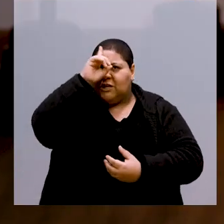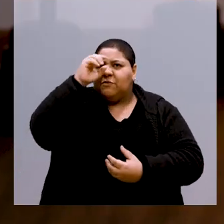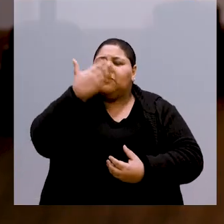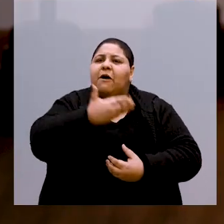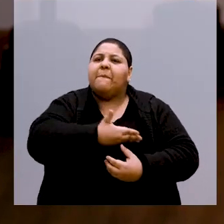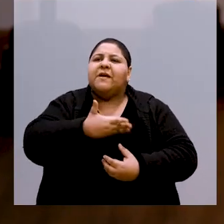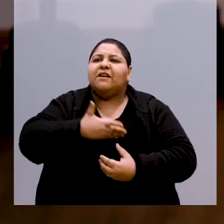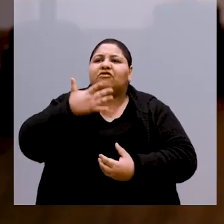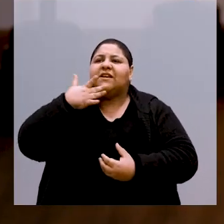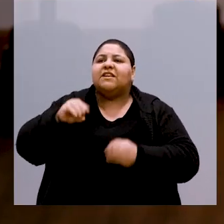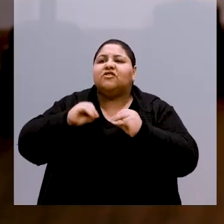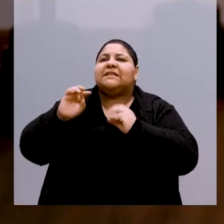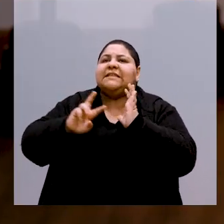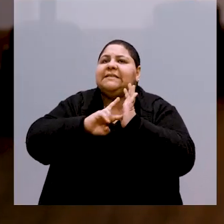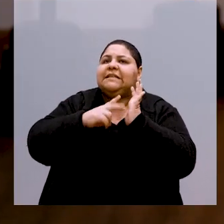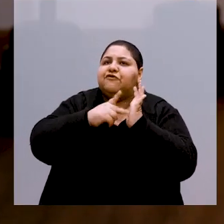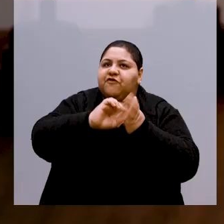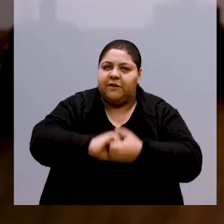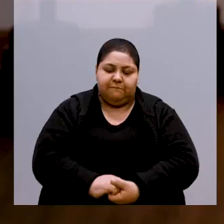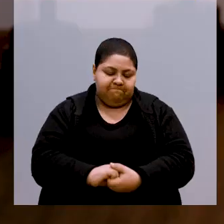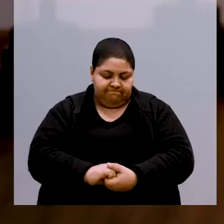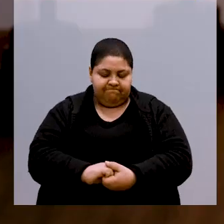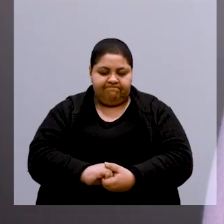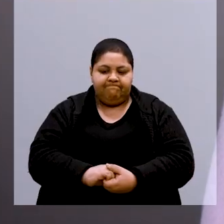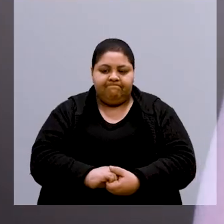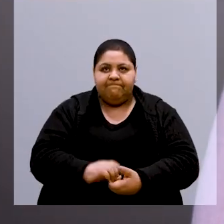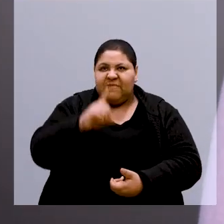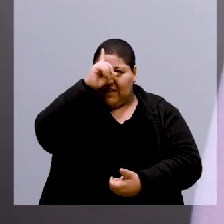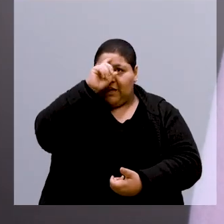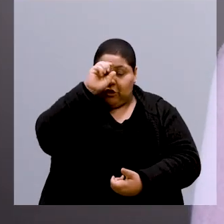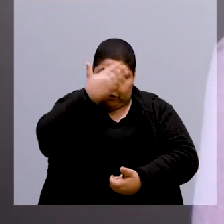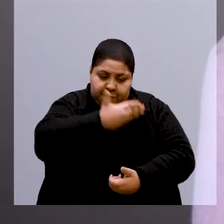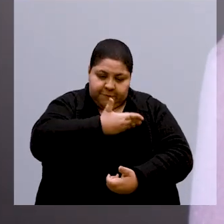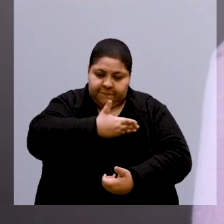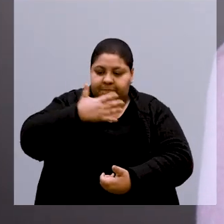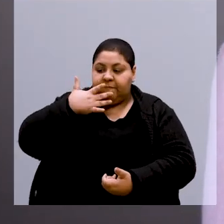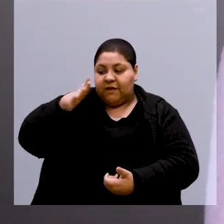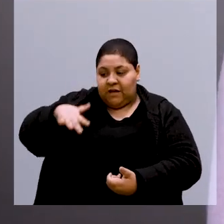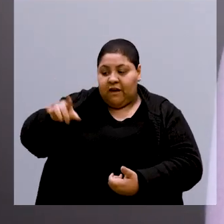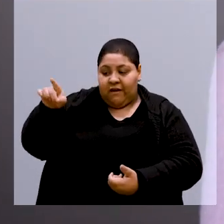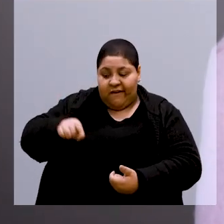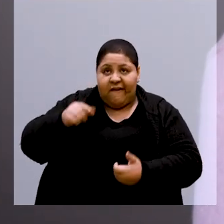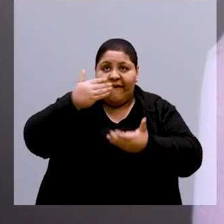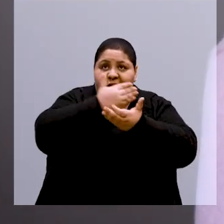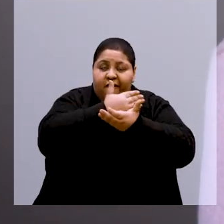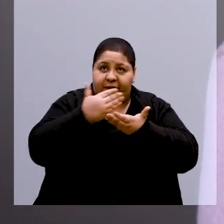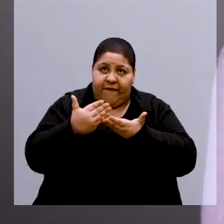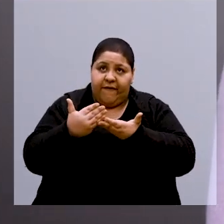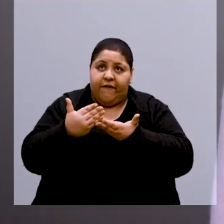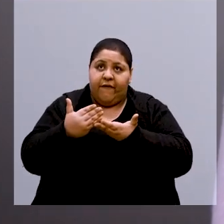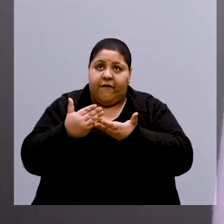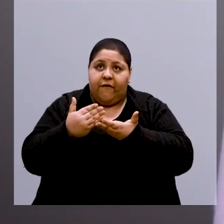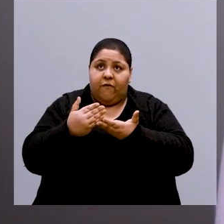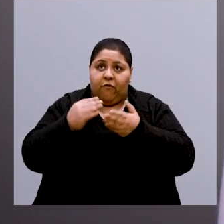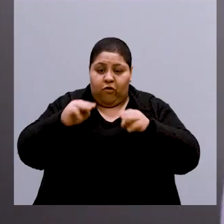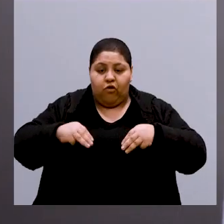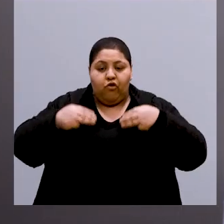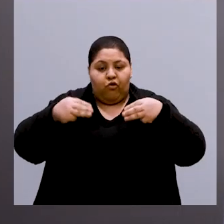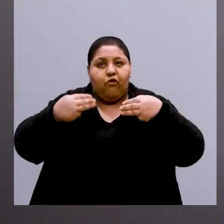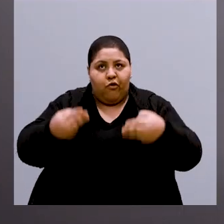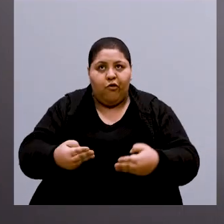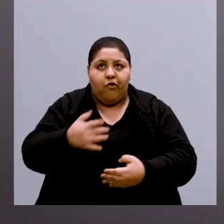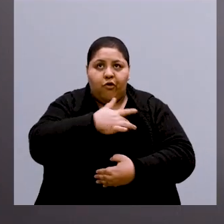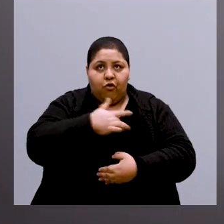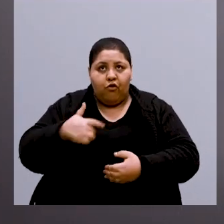Amigo da Criança. O que significa isso? Então, o Hospital Amigo da Criança, ela é uma iniciativa, então, do Ministério